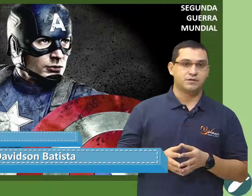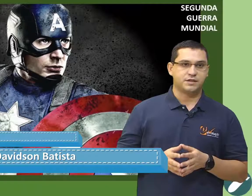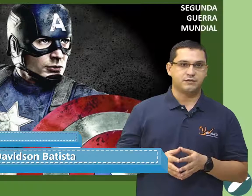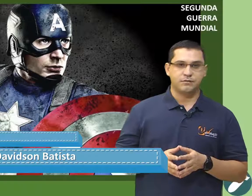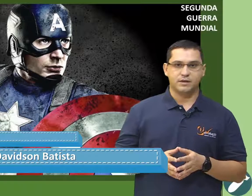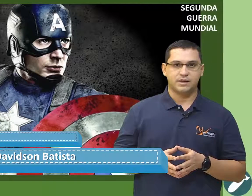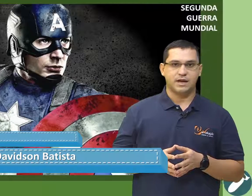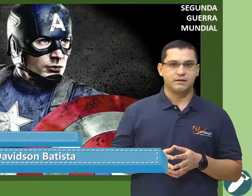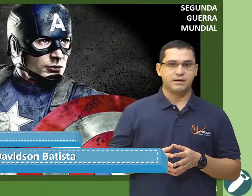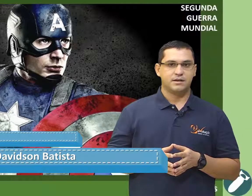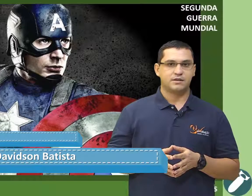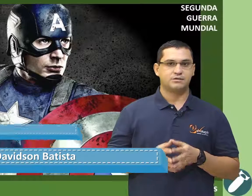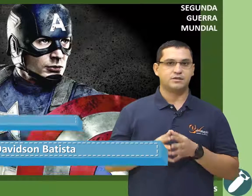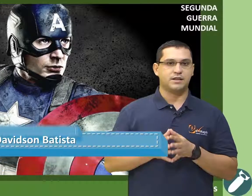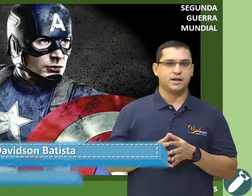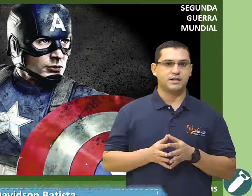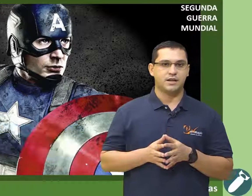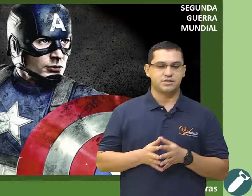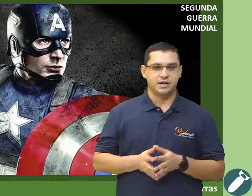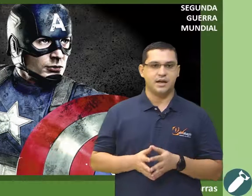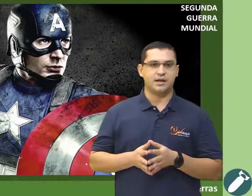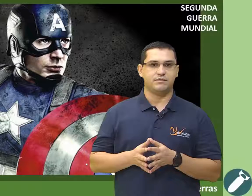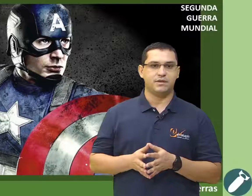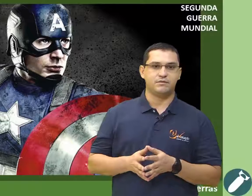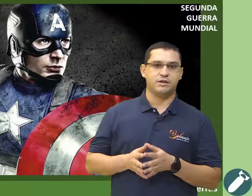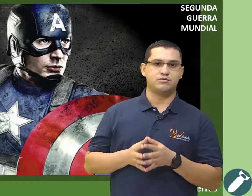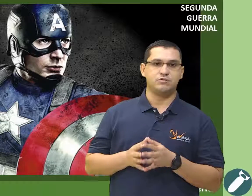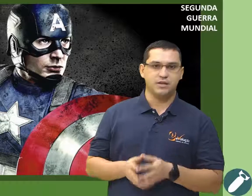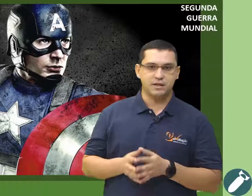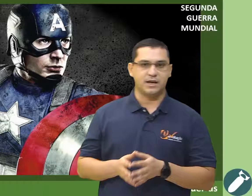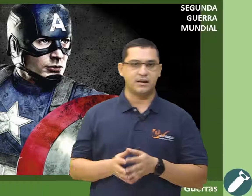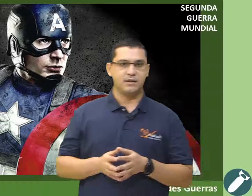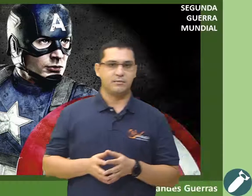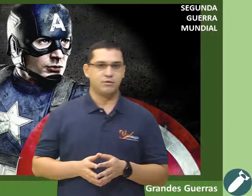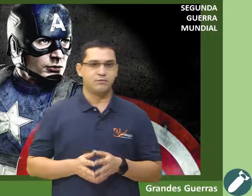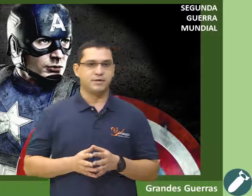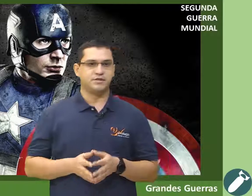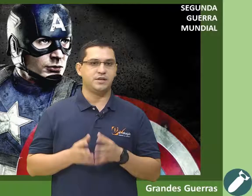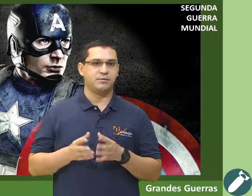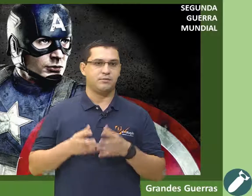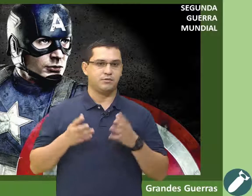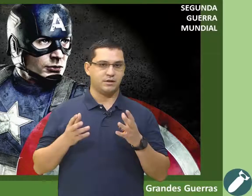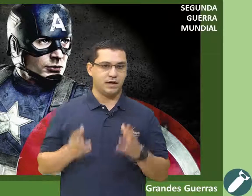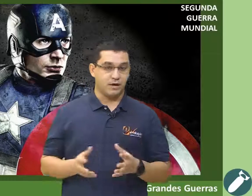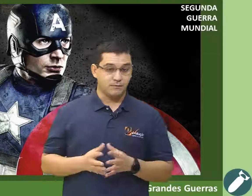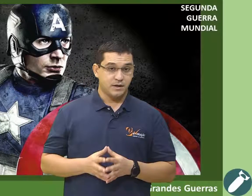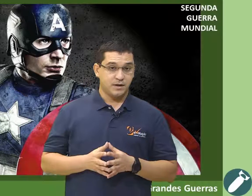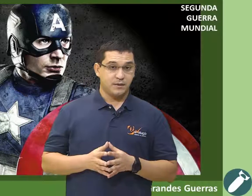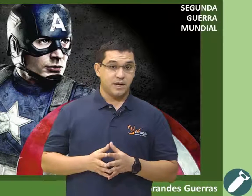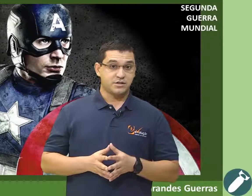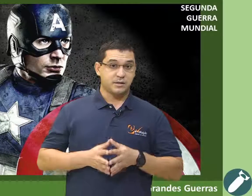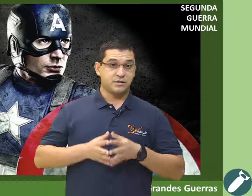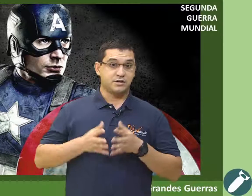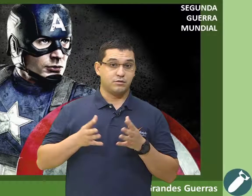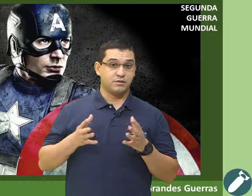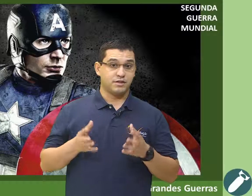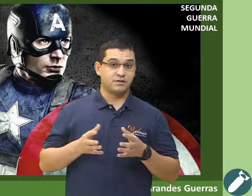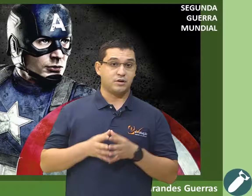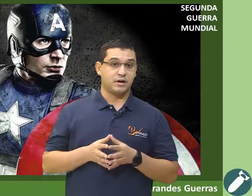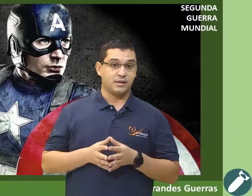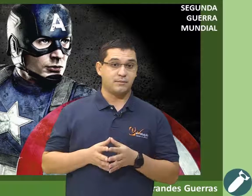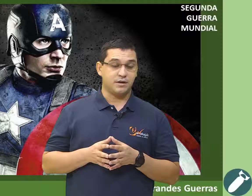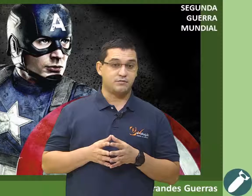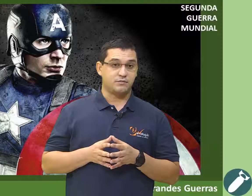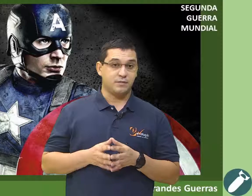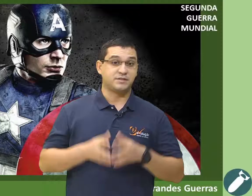maneira de você fomentar que a sociedade ela está evidentemente unida por um princípio, por um ideal. Praticamente ideologia